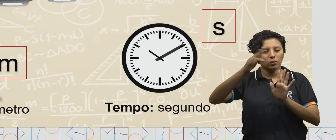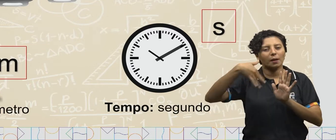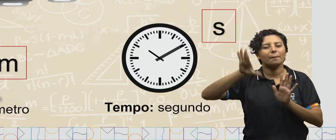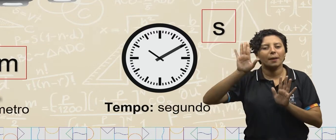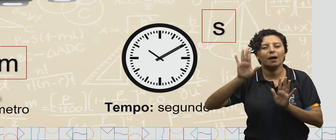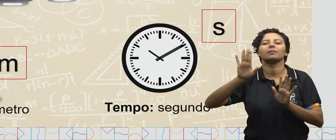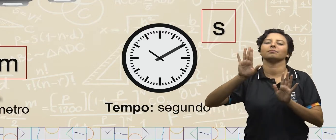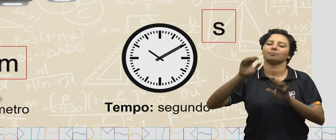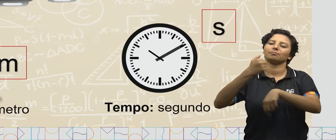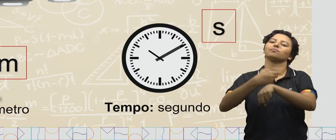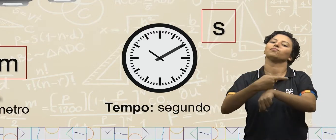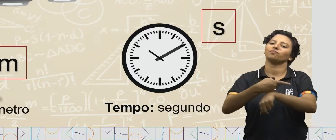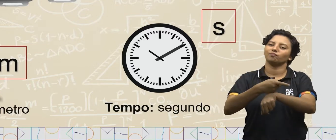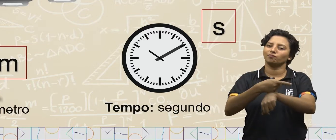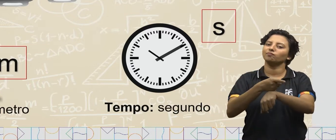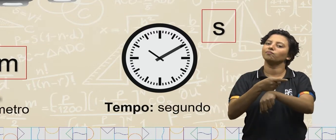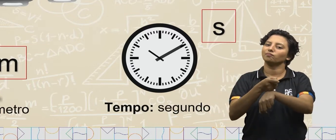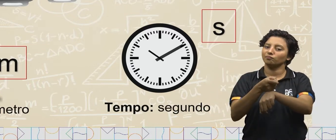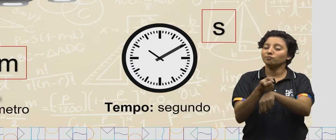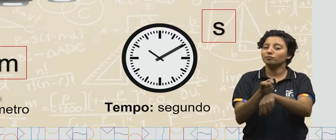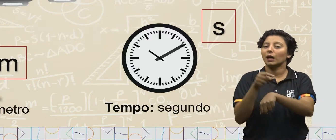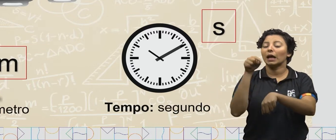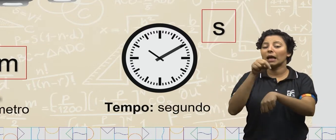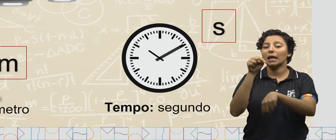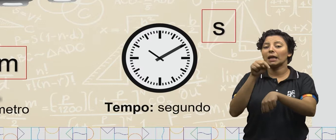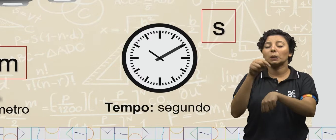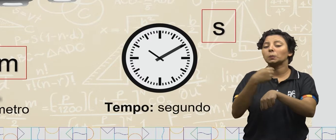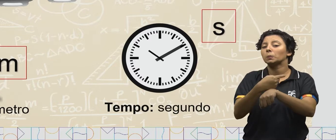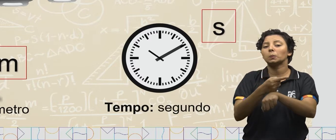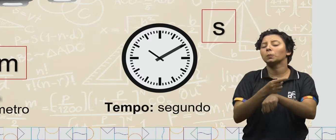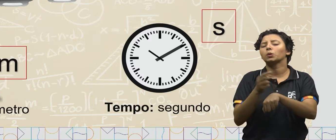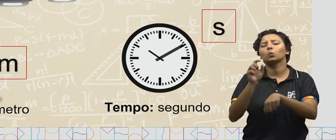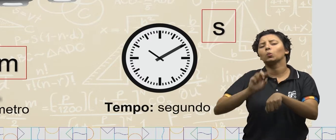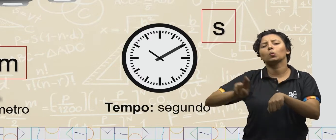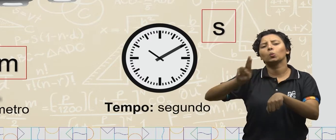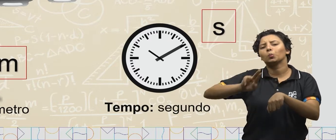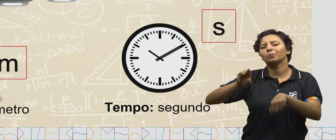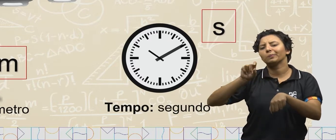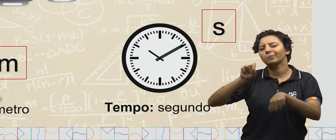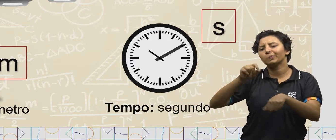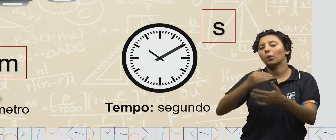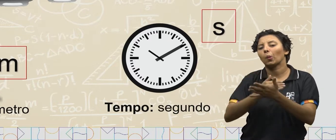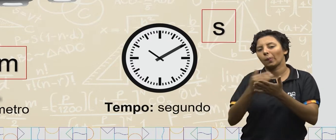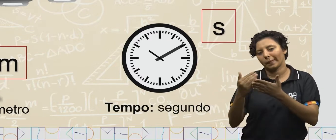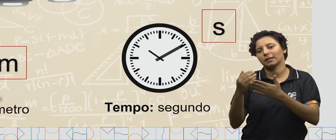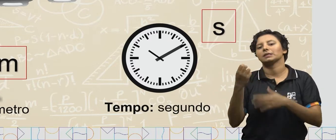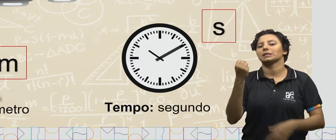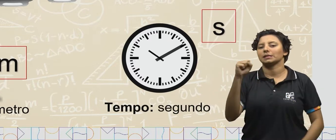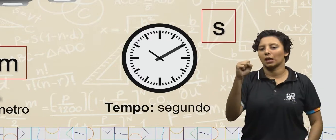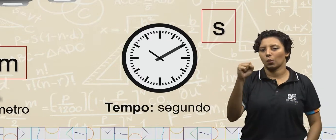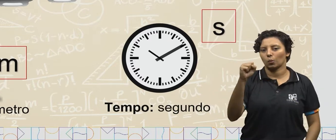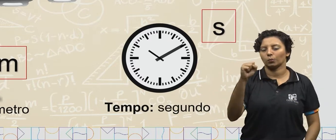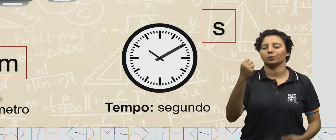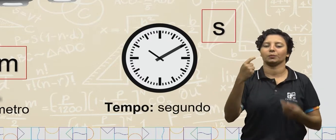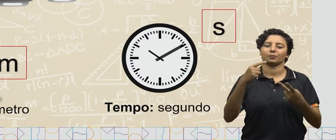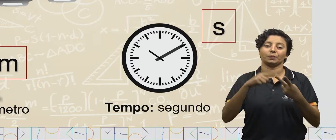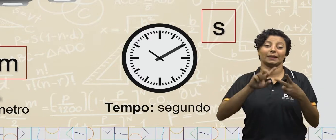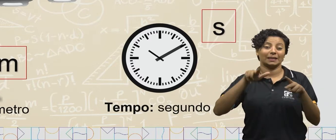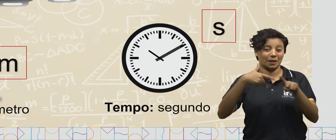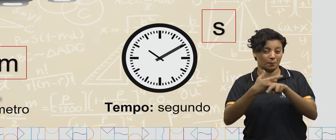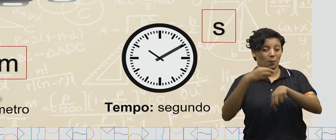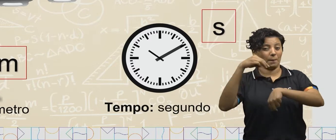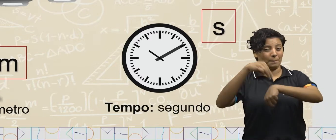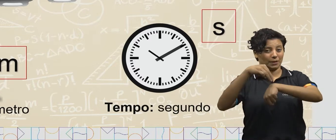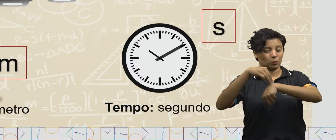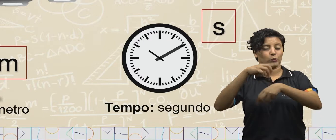o relógio analógico. Ele mede a passagem do tempo, começando pelos segundos, depois